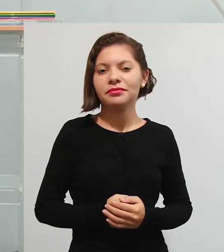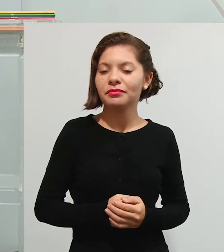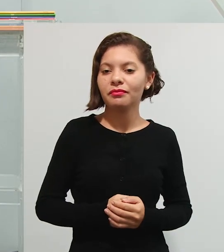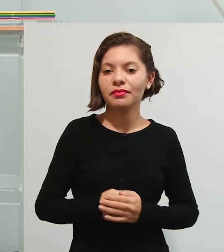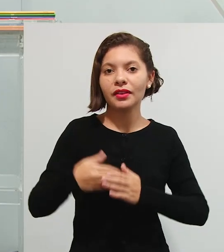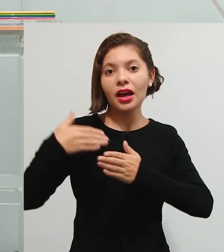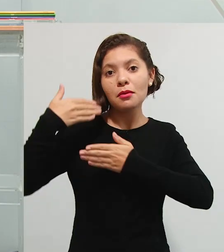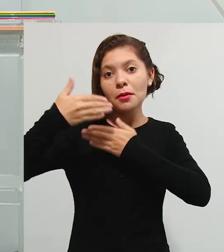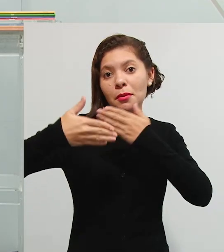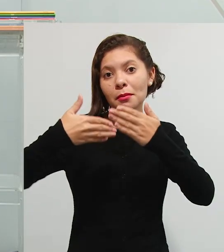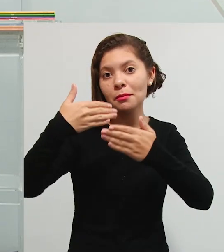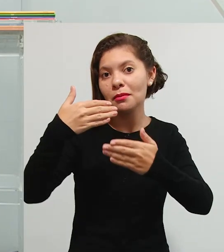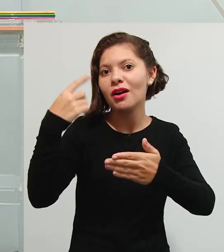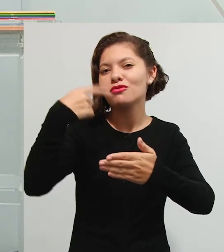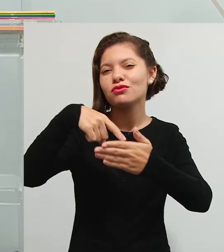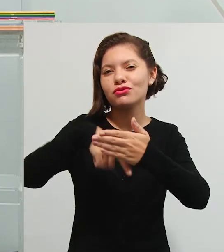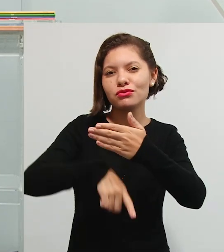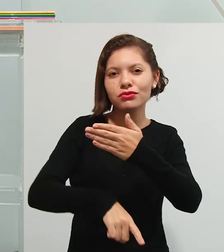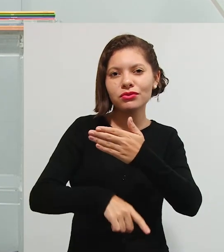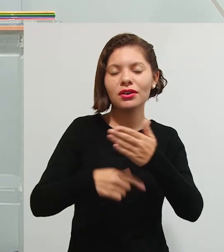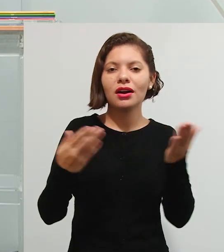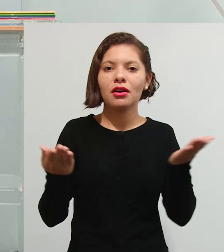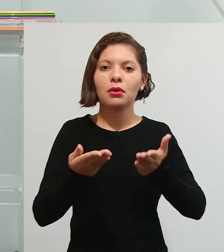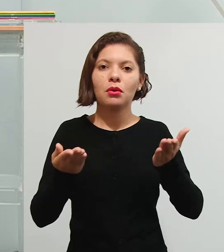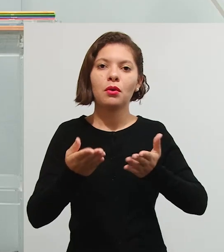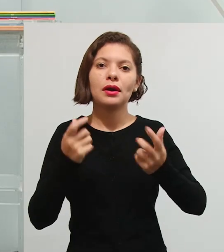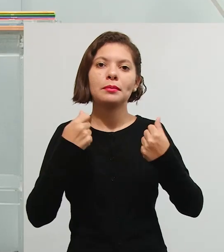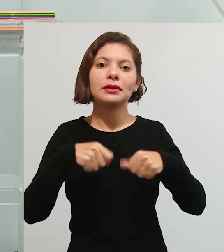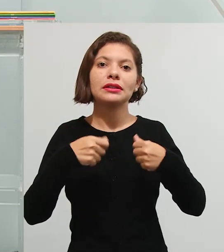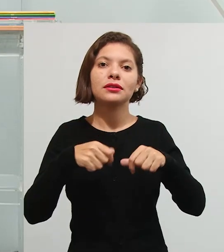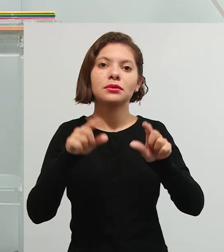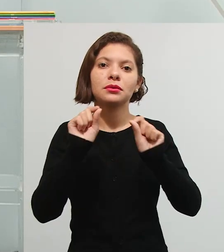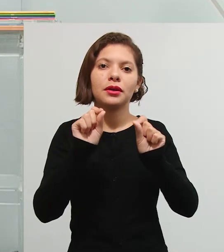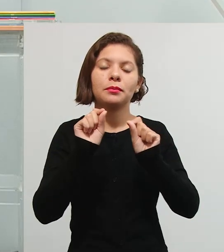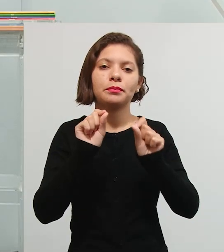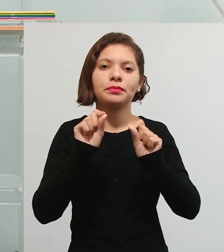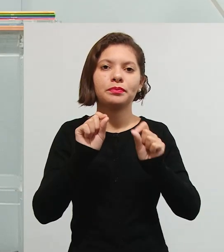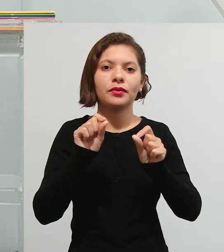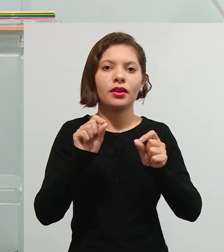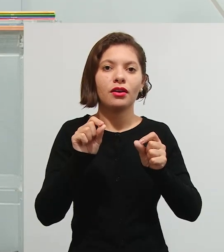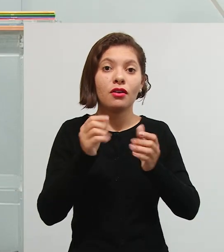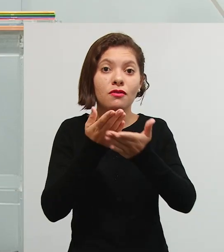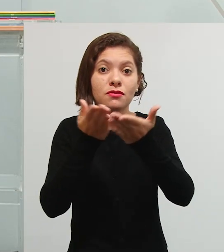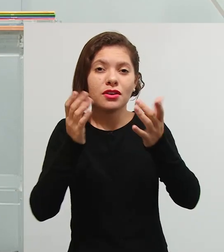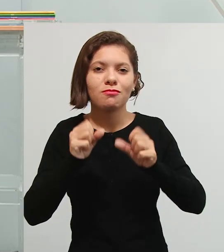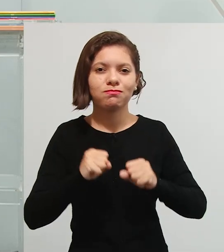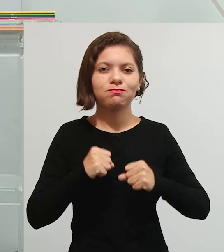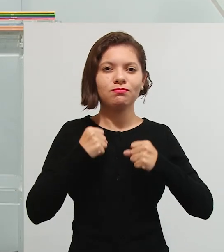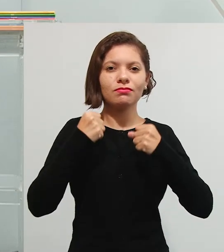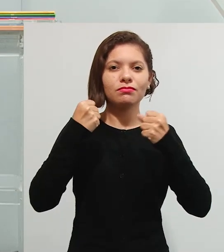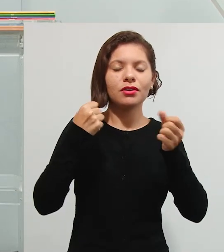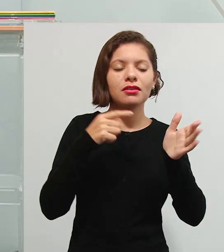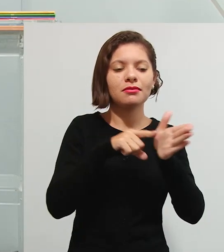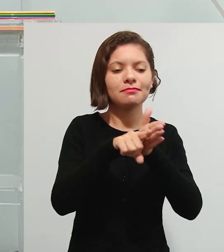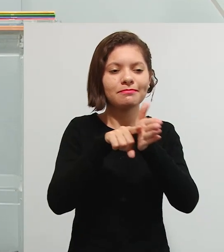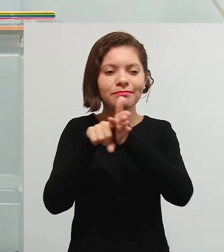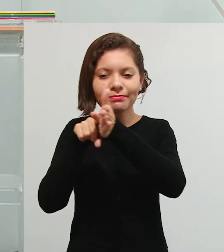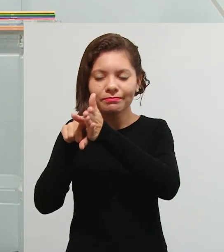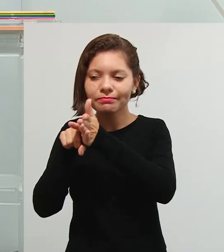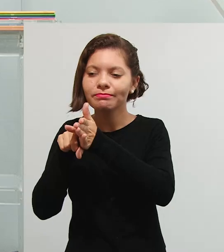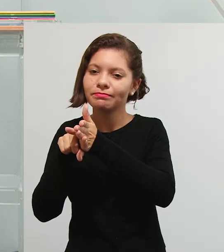ele vai só se aprofundar. Agora ele vai exigir um pouco mais de você enquanto